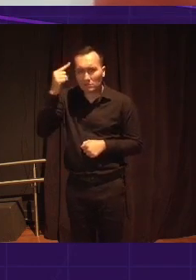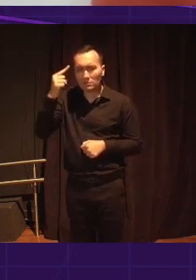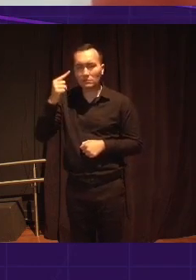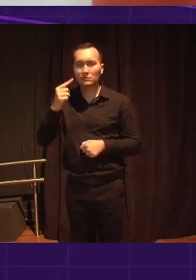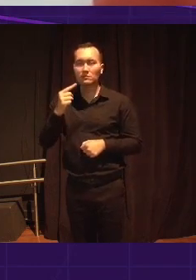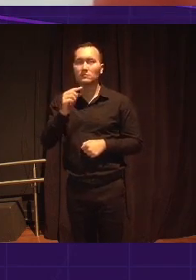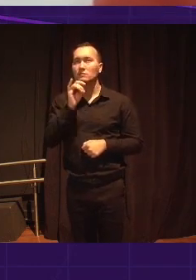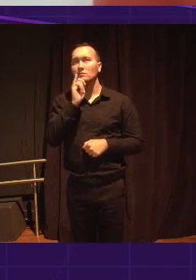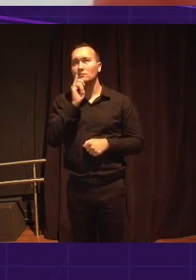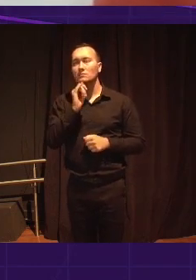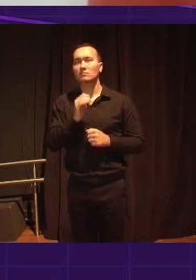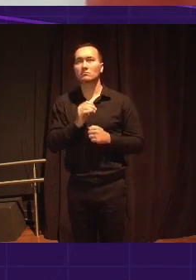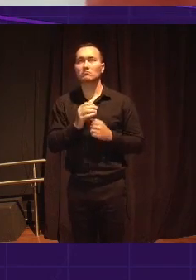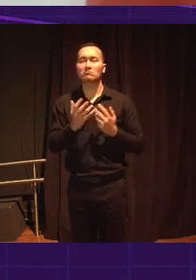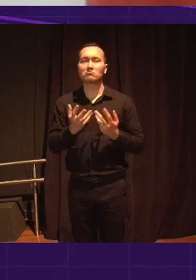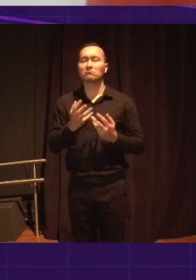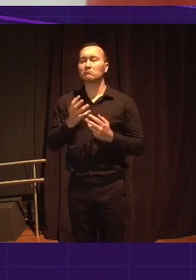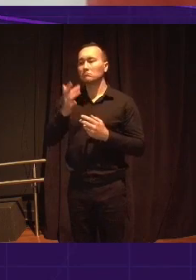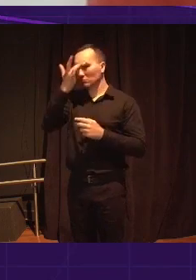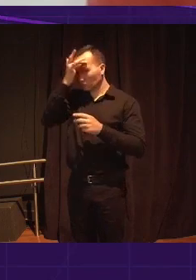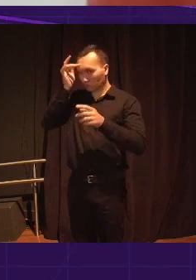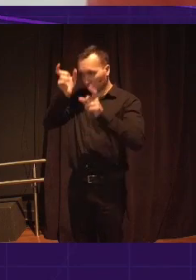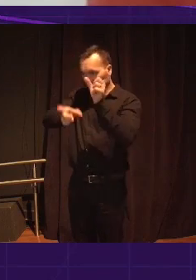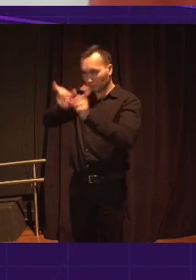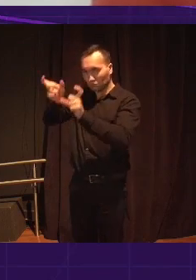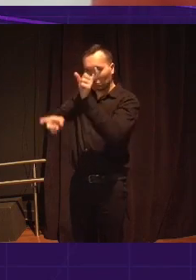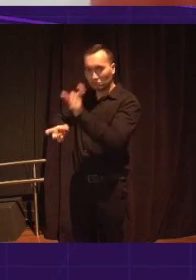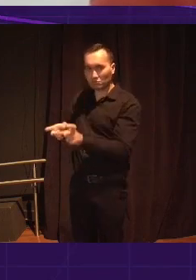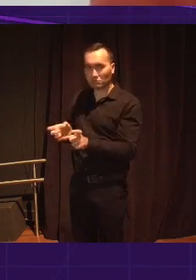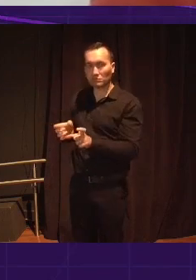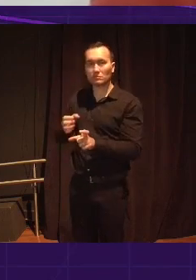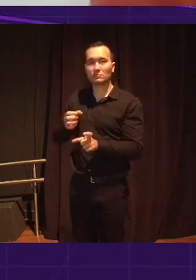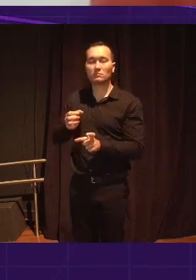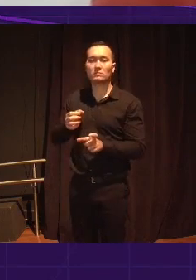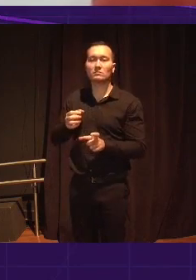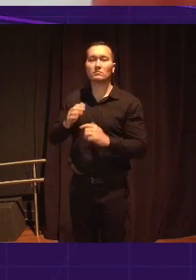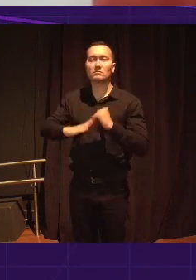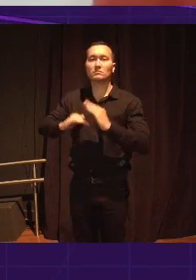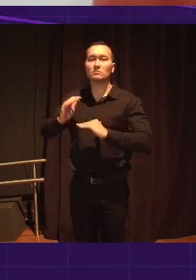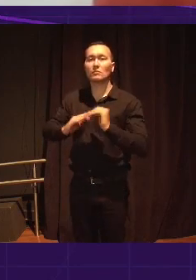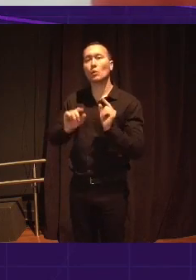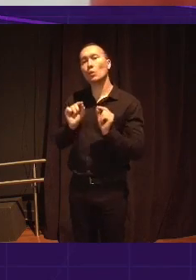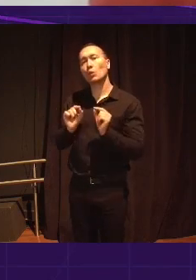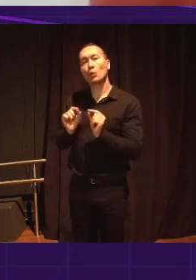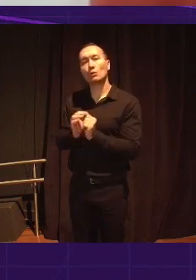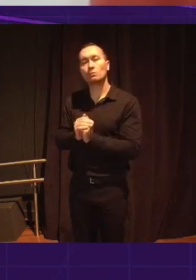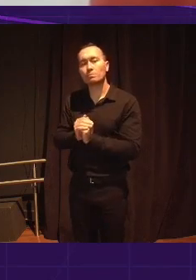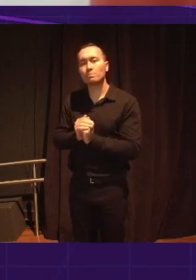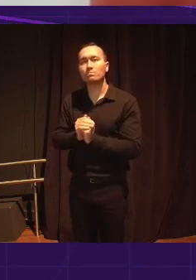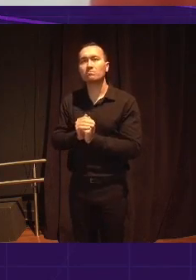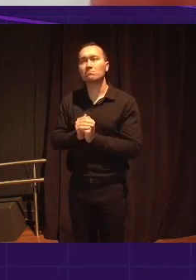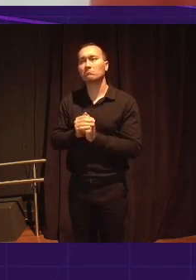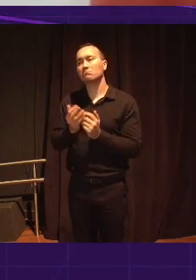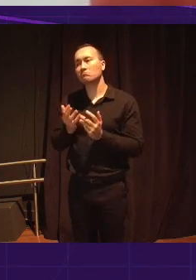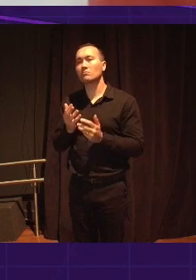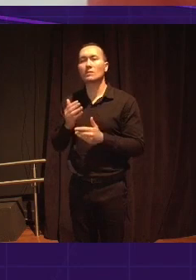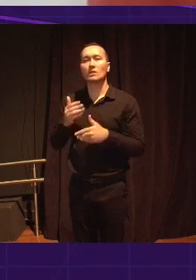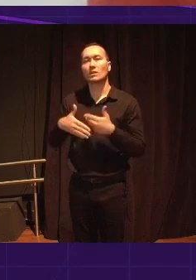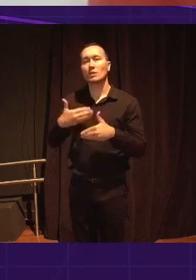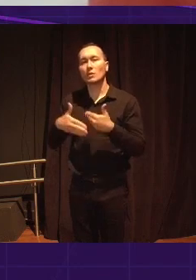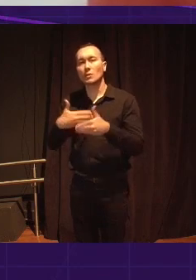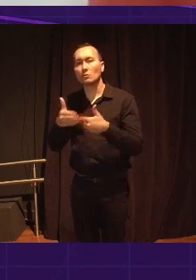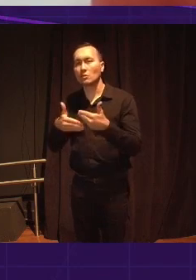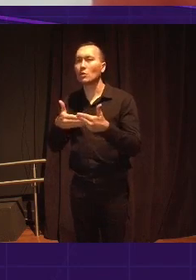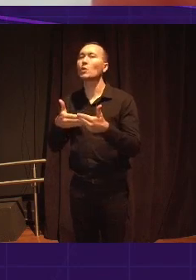são de pessoas mesmo, é o skill que no final tem um